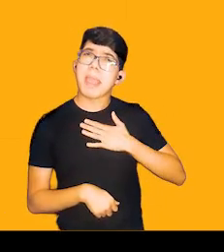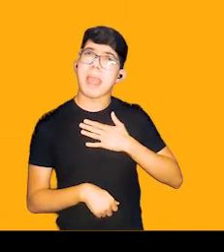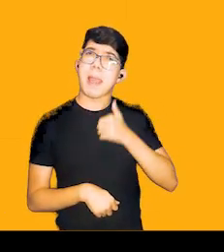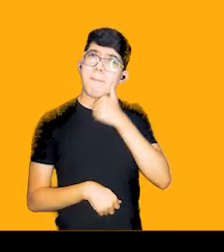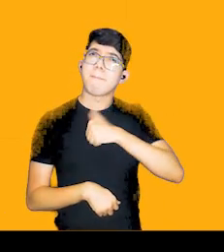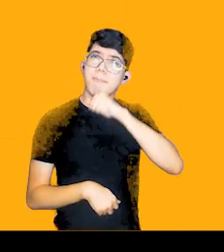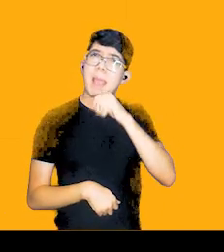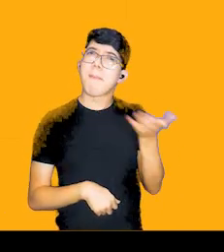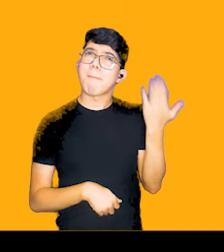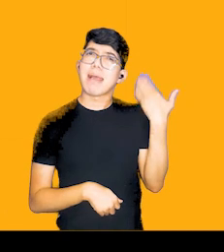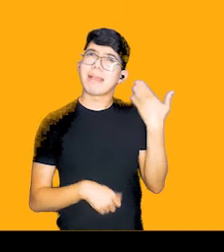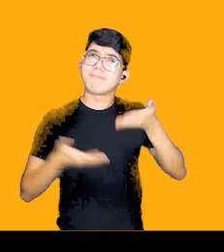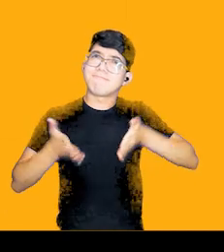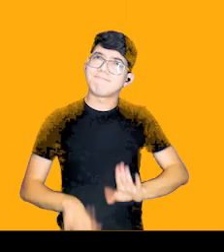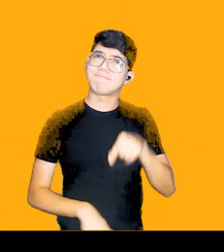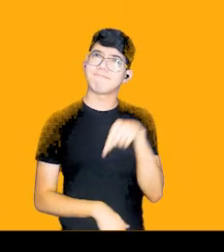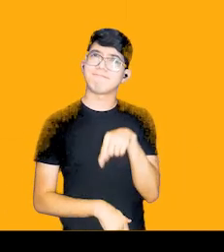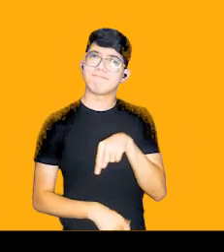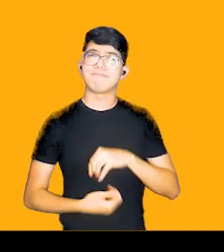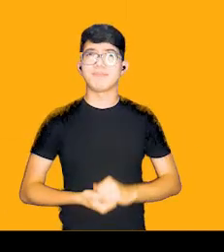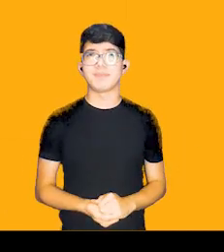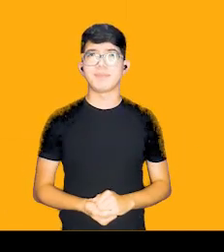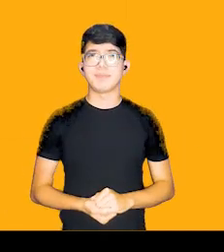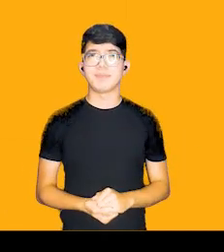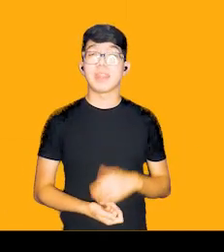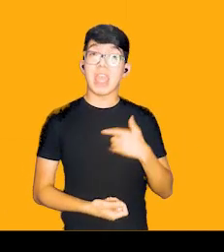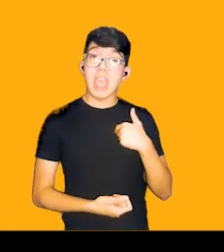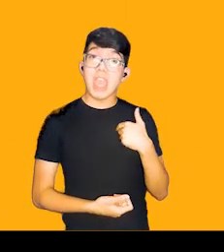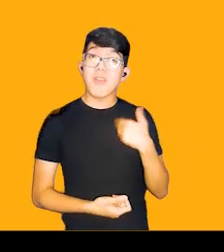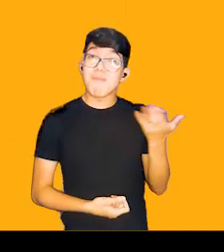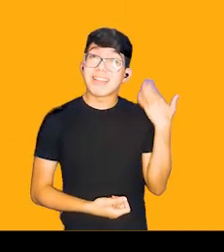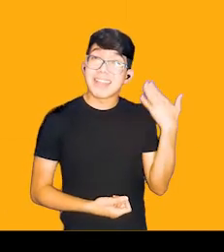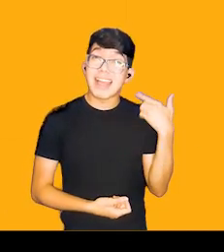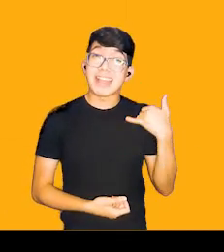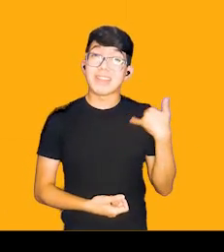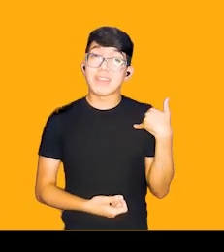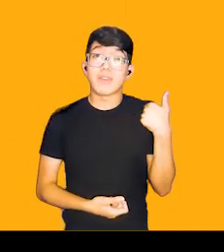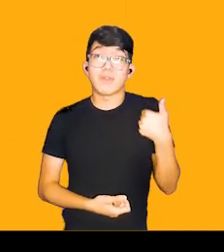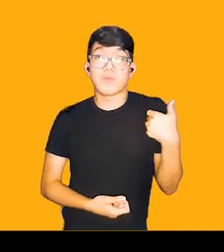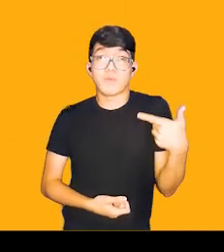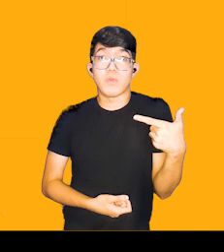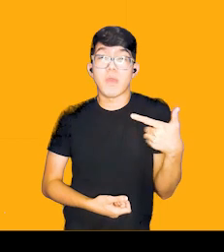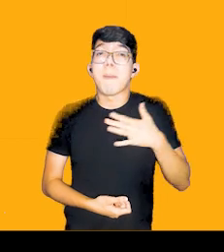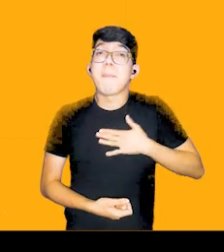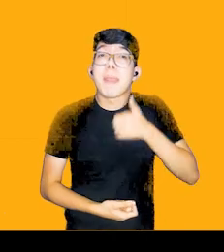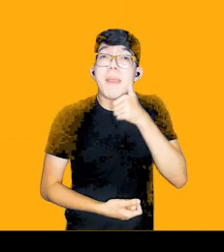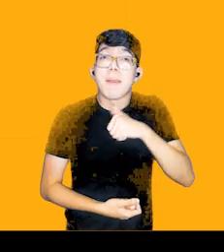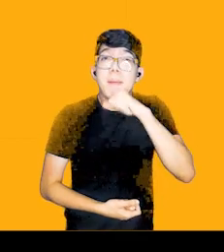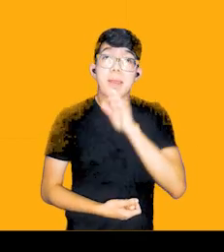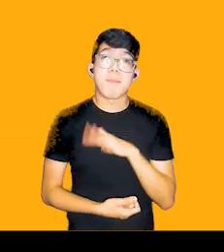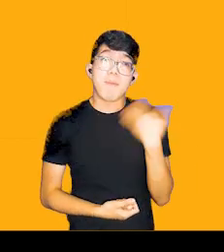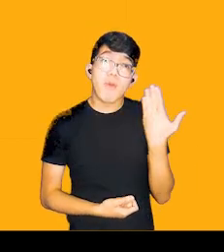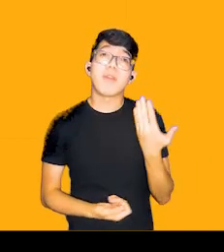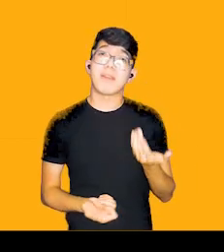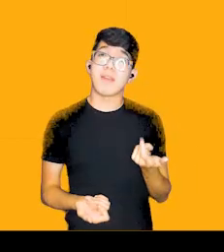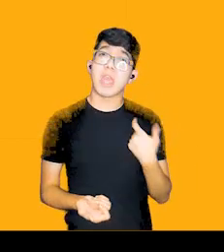tinha uma curiosidade enorme, assim. Perdi minha mãe muito cedo, aos 12 anos de idade. E eu tinha isso na minha cabeça: um dia eu